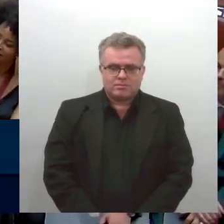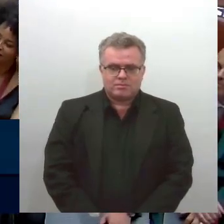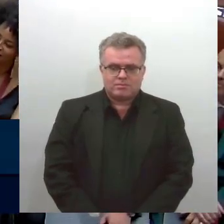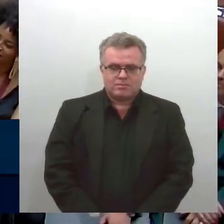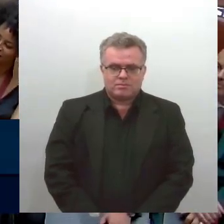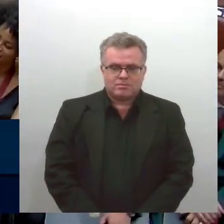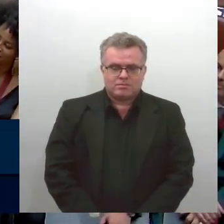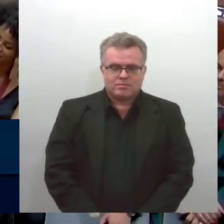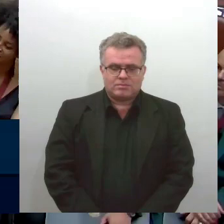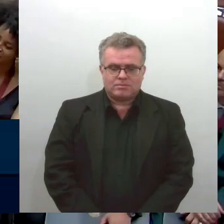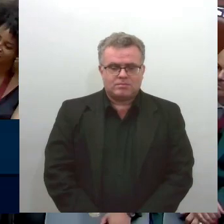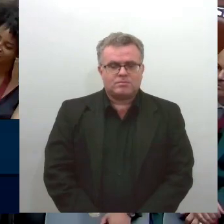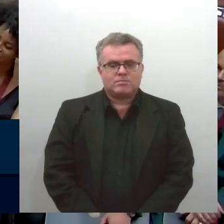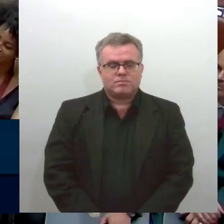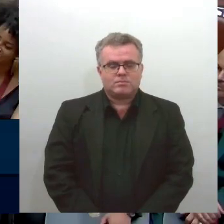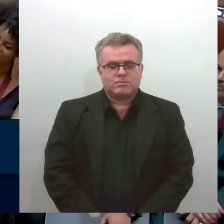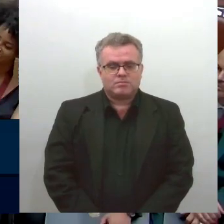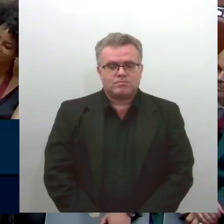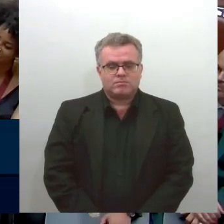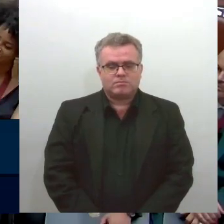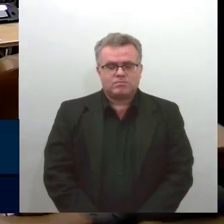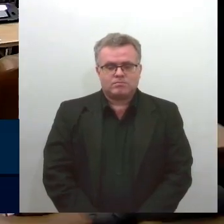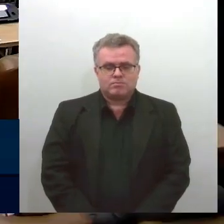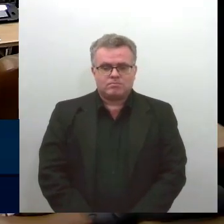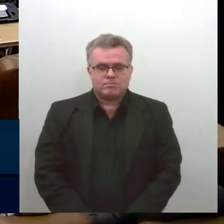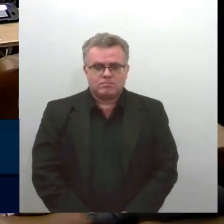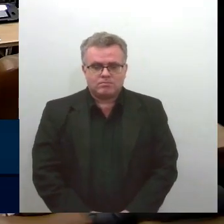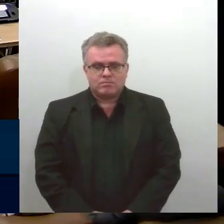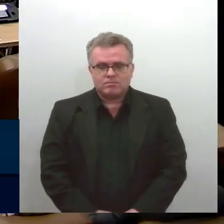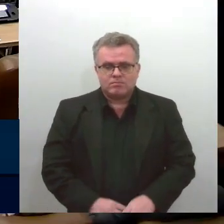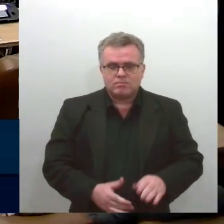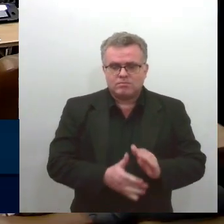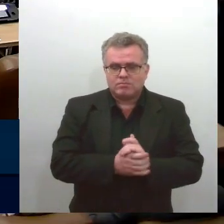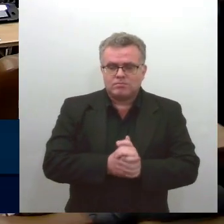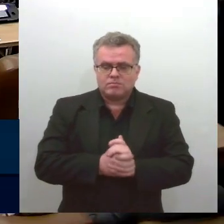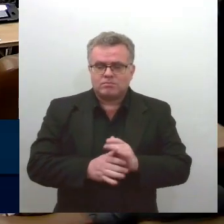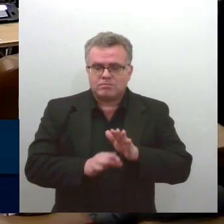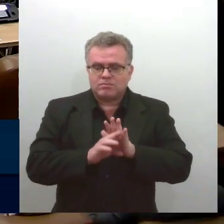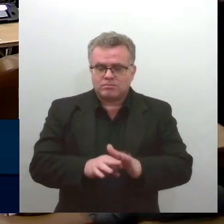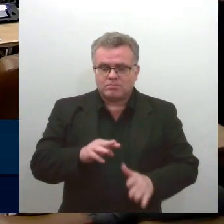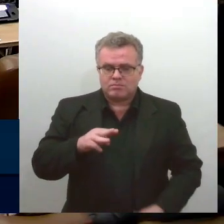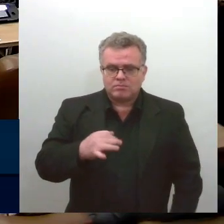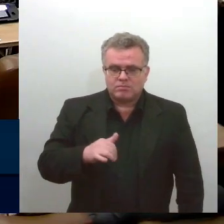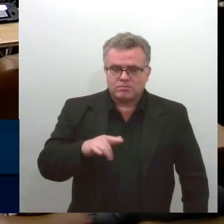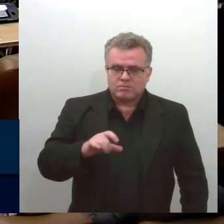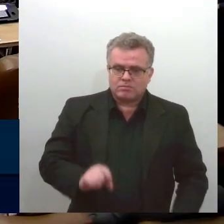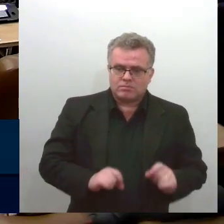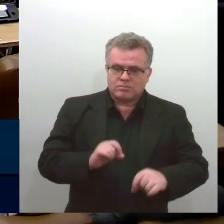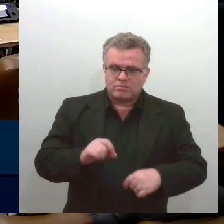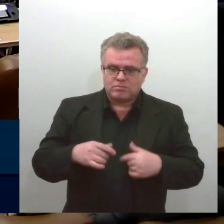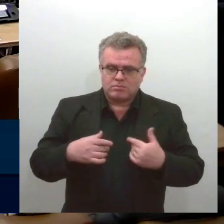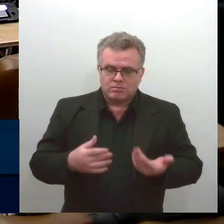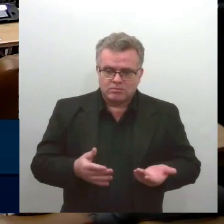Em nome dos homenageados, convidamos o jornalista Marcos Augusto Borges Torres para fazer uso da palavra.